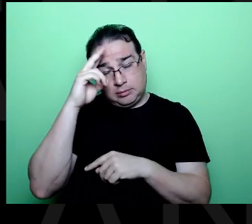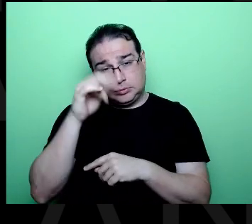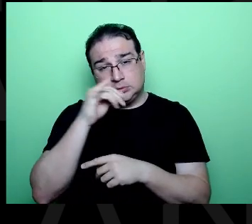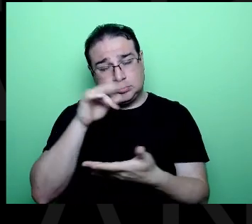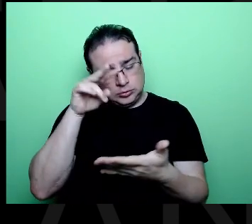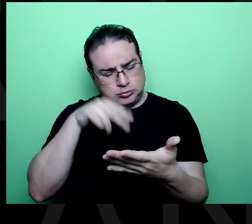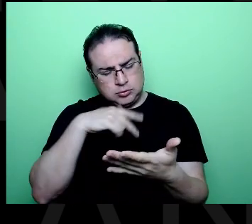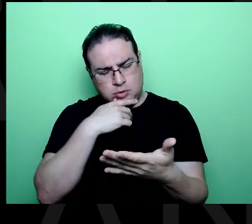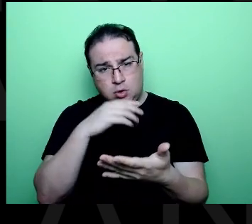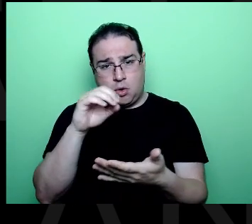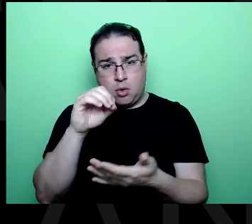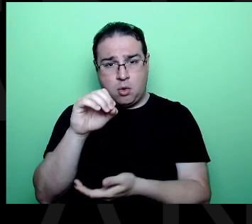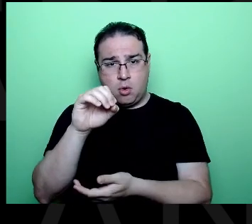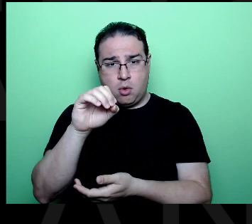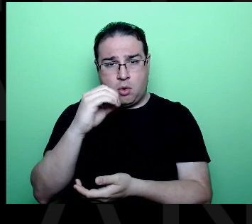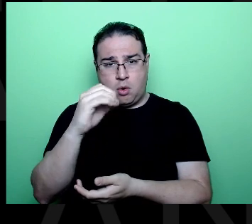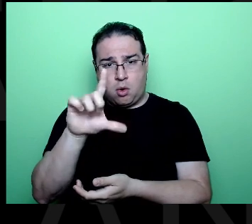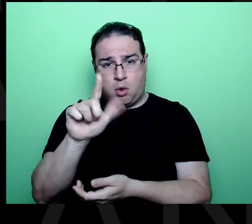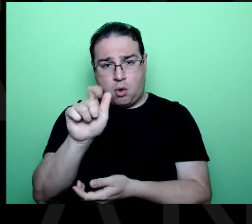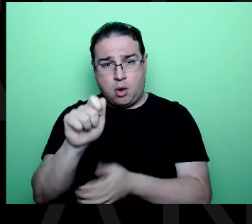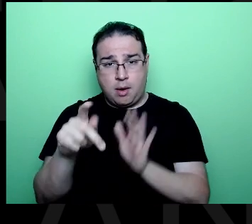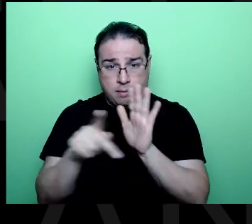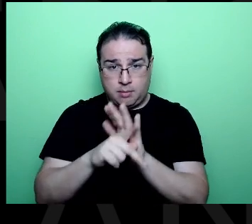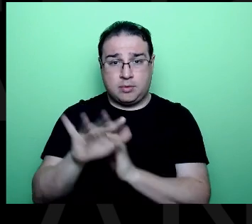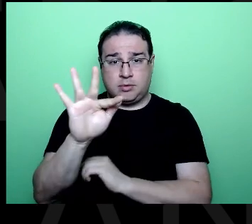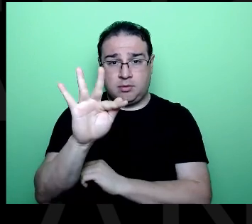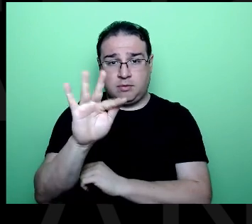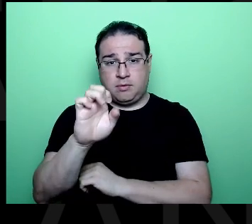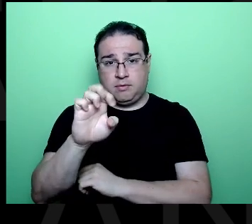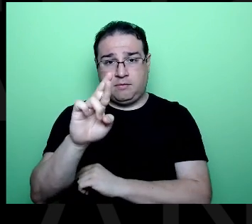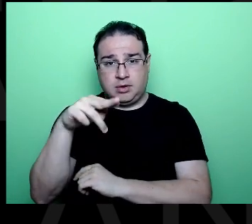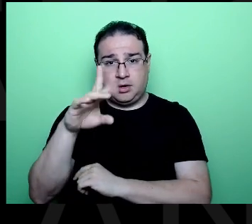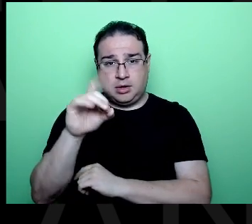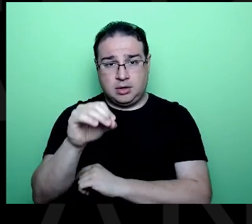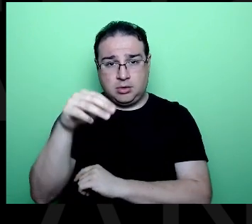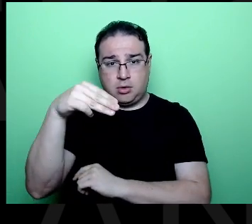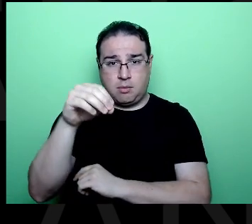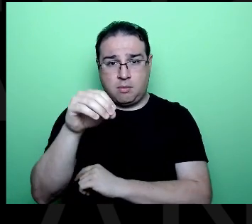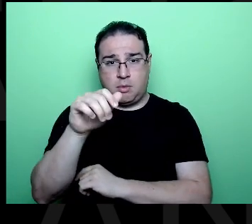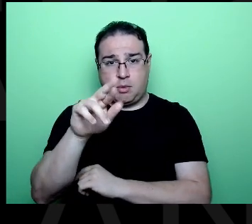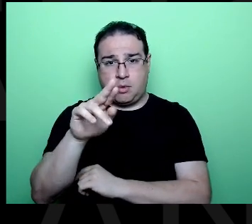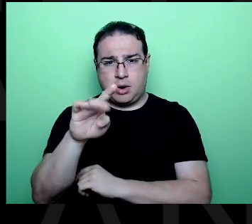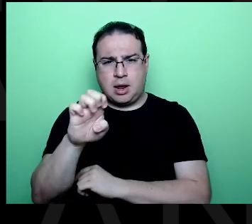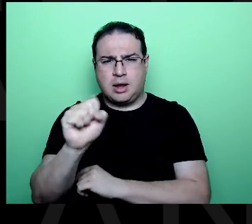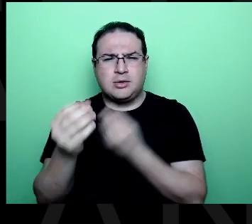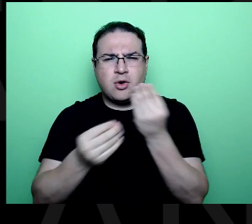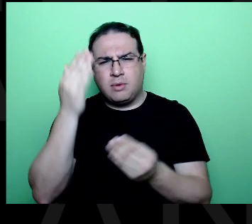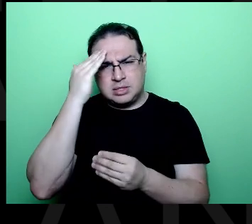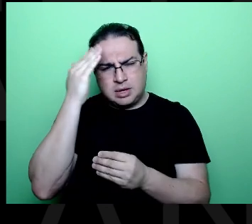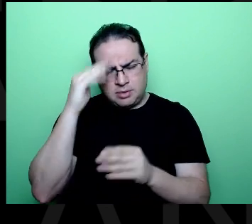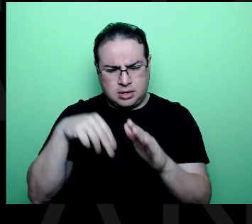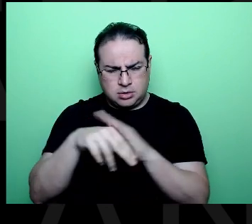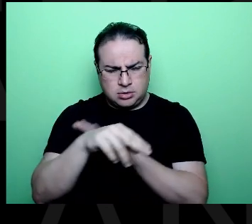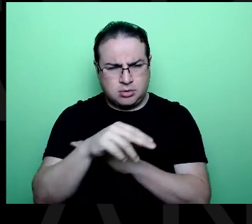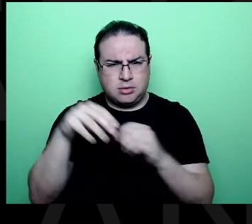microficcionalizada ali, né? Eu estava lendo, por exemplo, relendo Olga, do Fernando Moraes, fico pensando, ah, como é que ele sabe que ela entrou na cadeia e